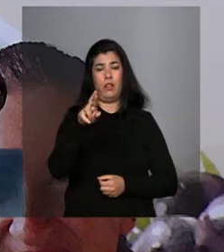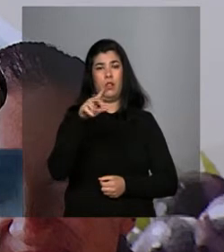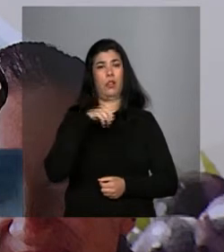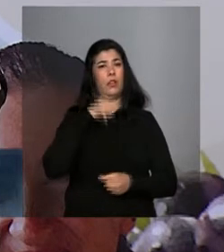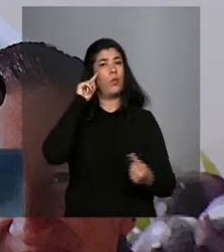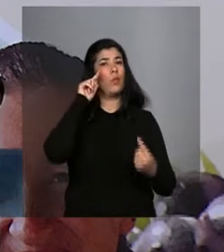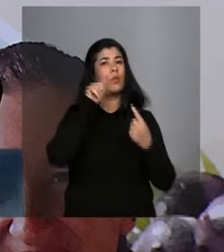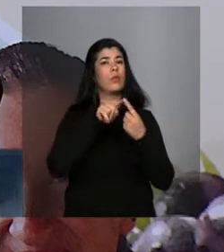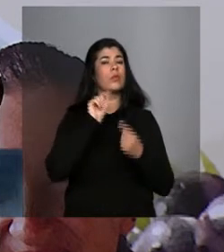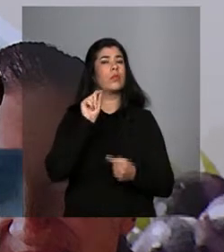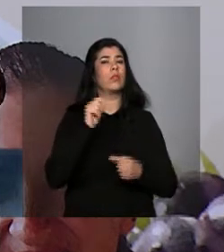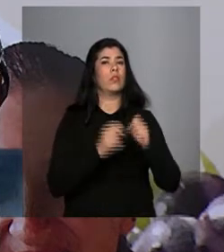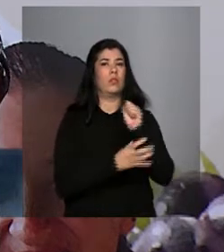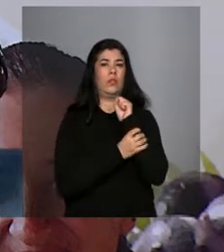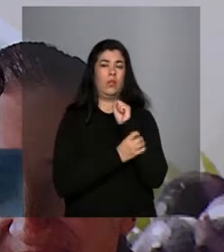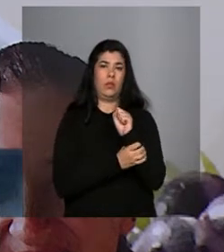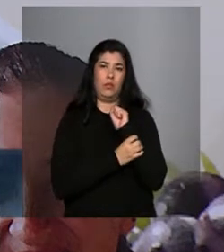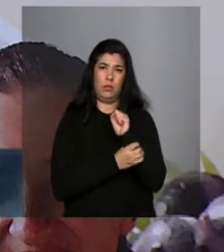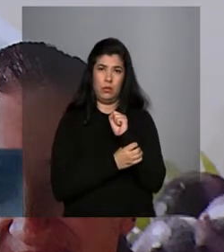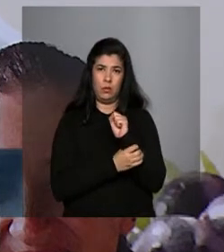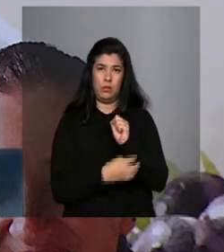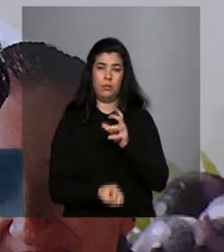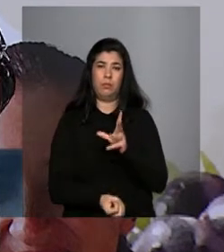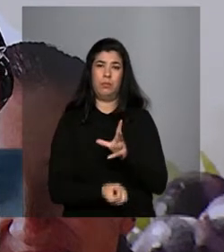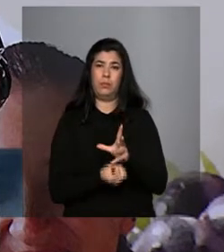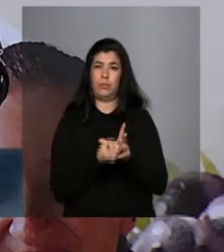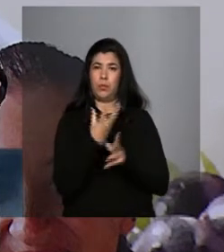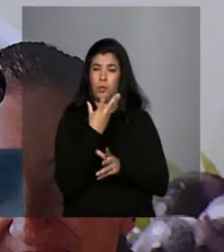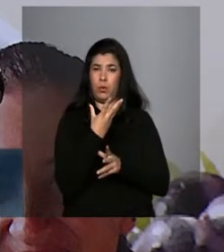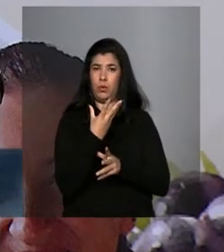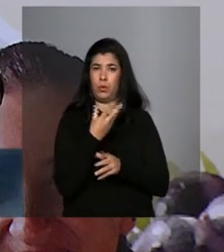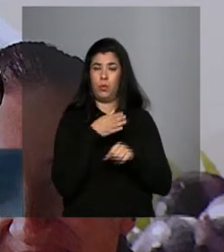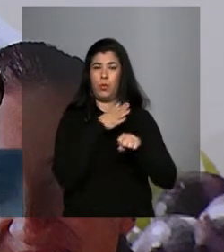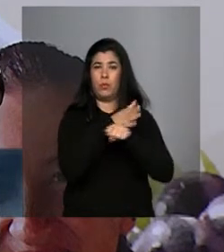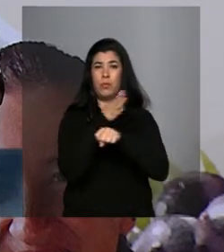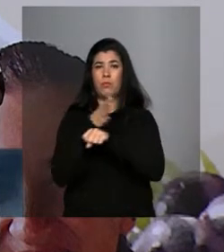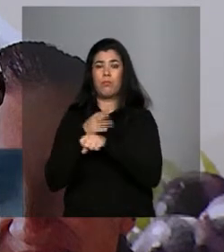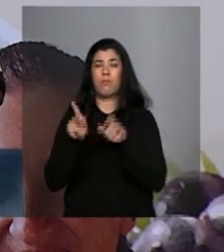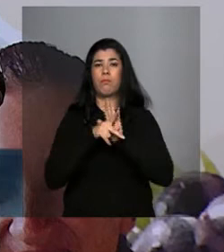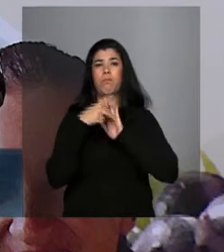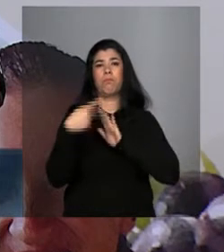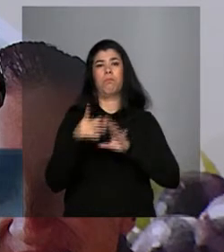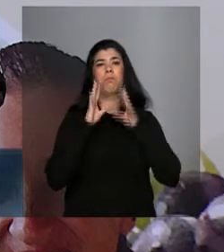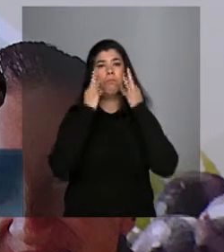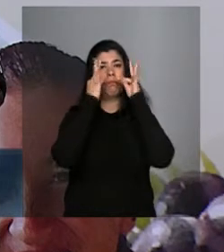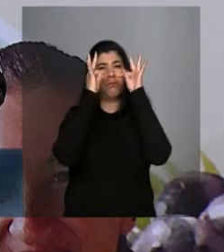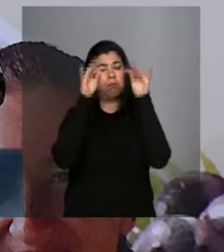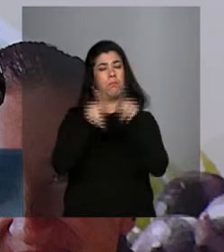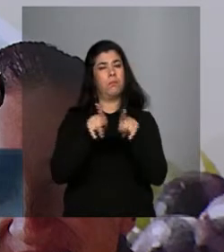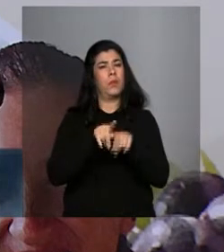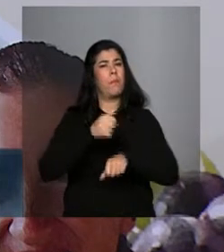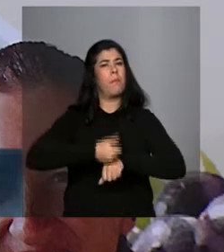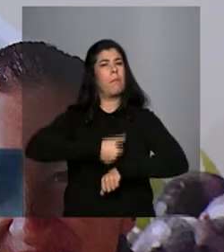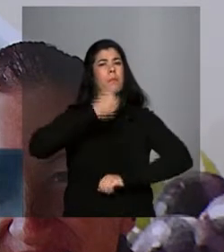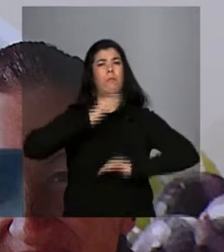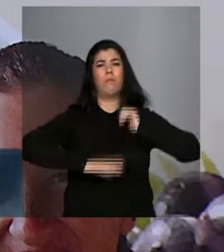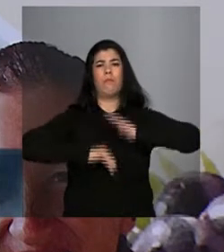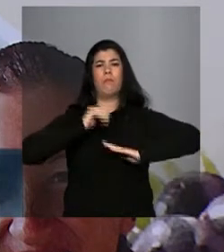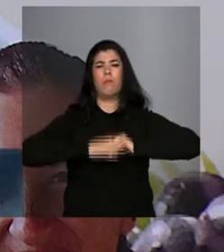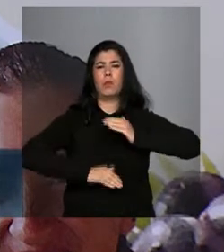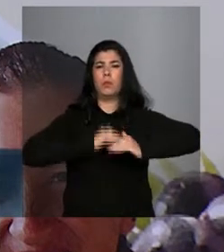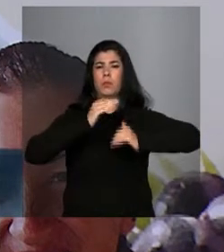objetivo assegurar aos produtores o acesso à tecnologia e a melhores práticas e